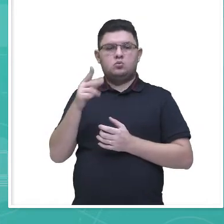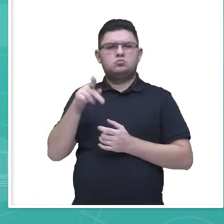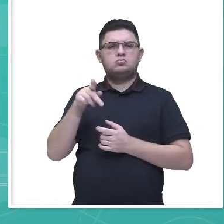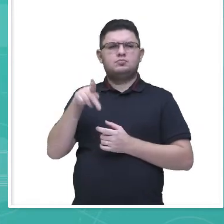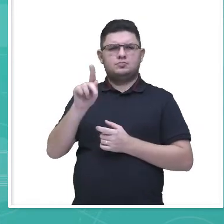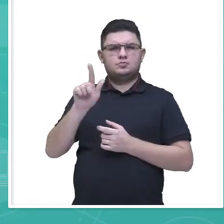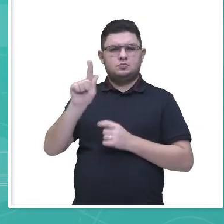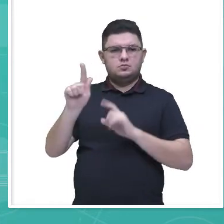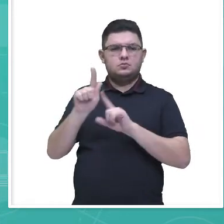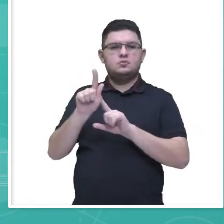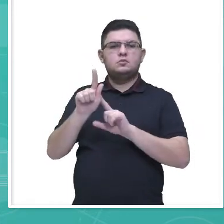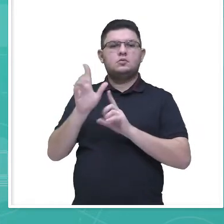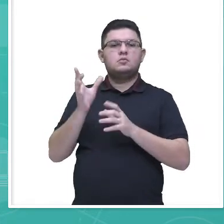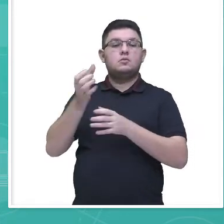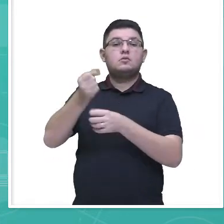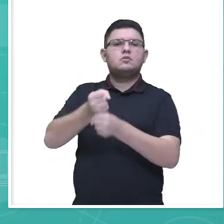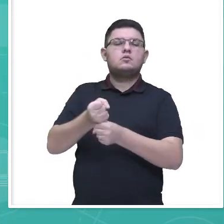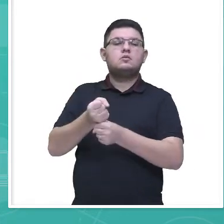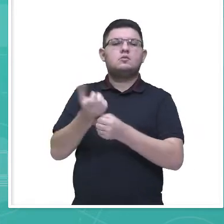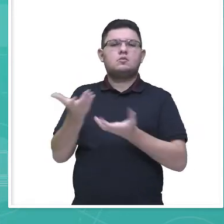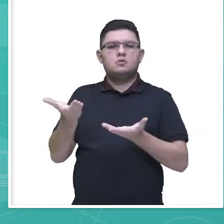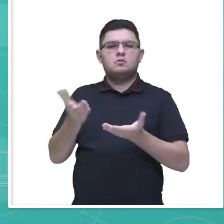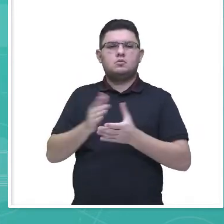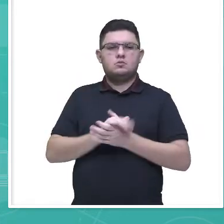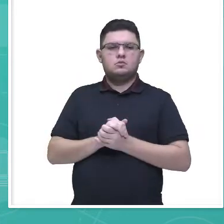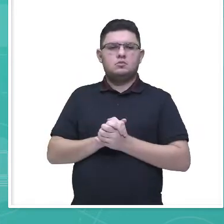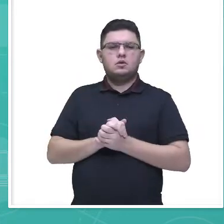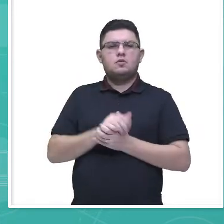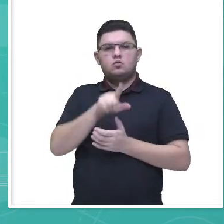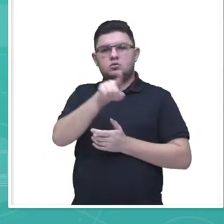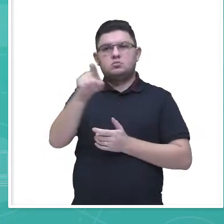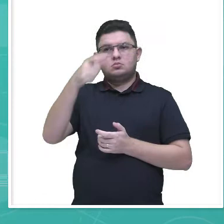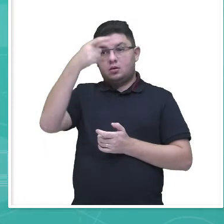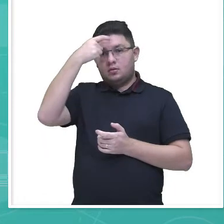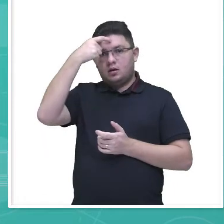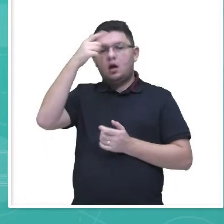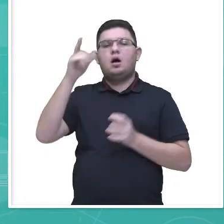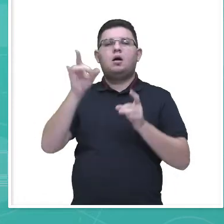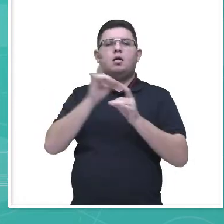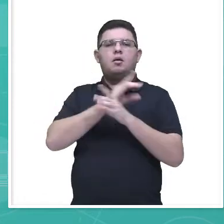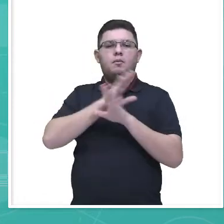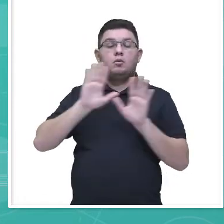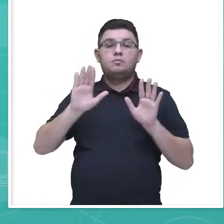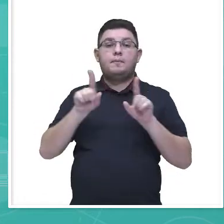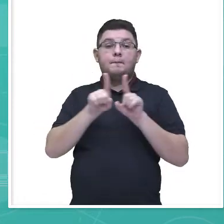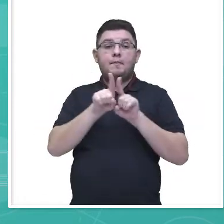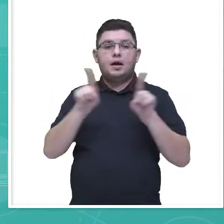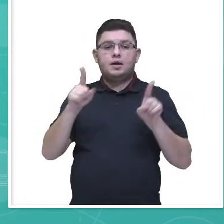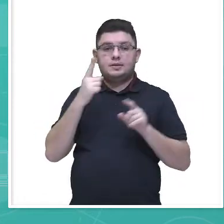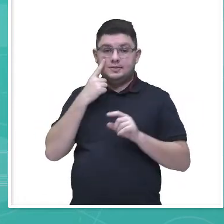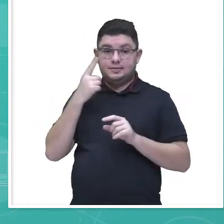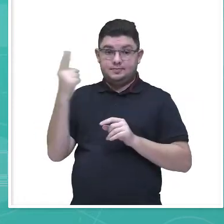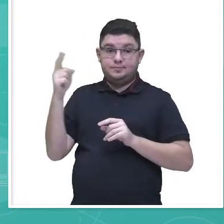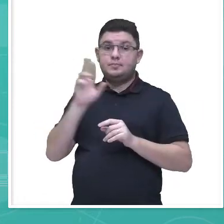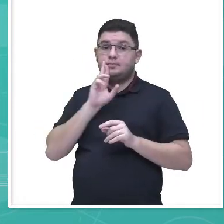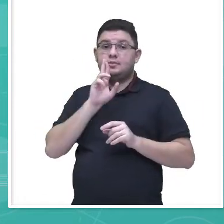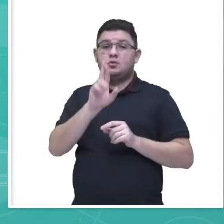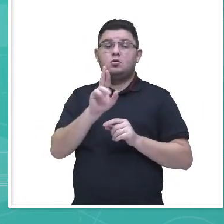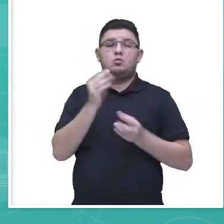você já consegue me dizer, né? Mas, para fazer essa questão aí, a gente tem